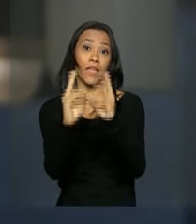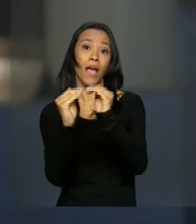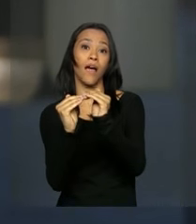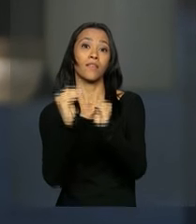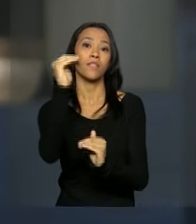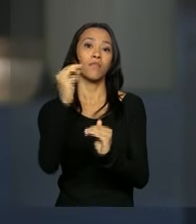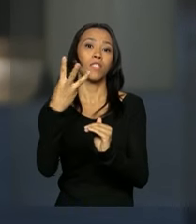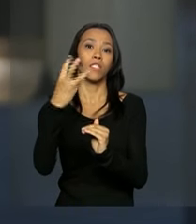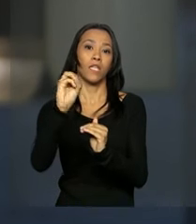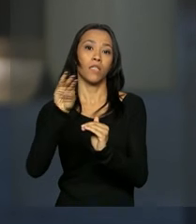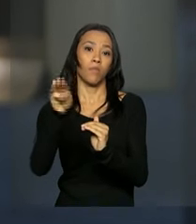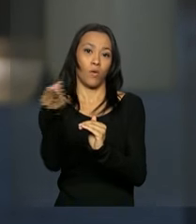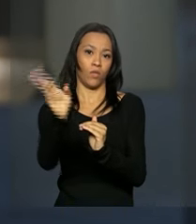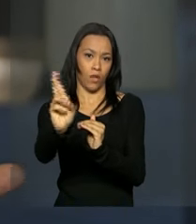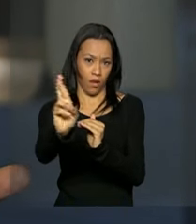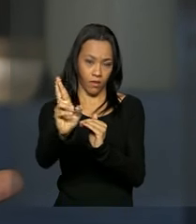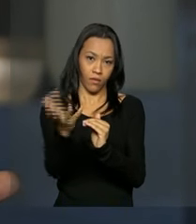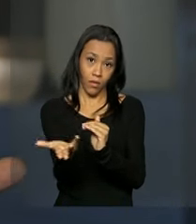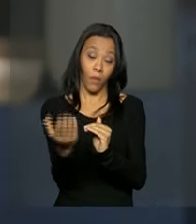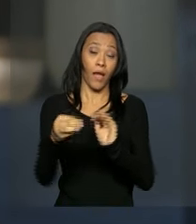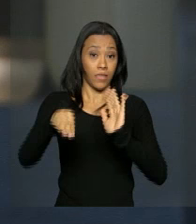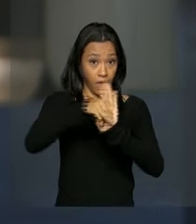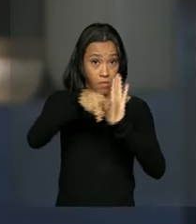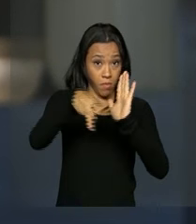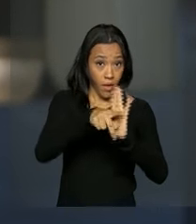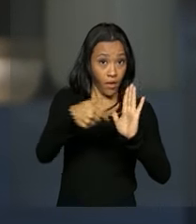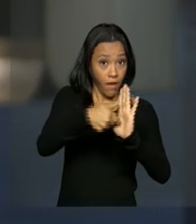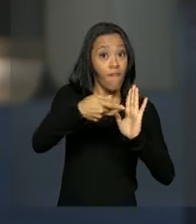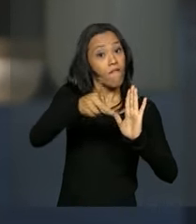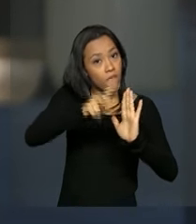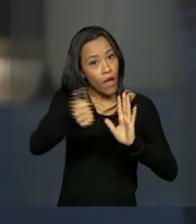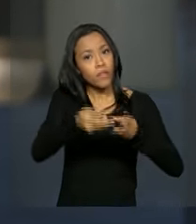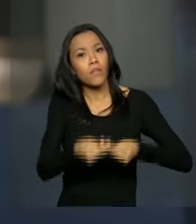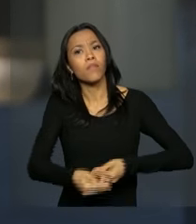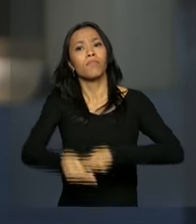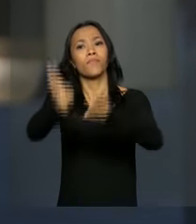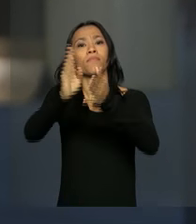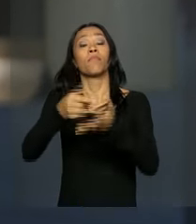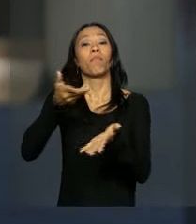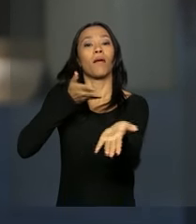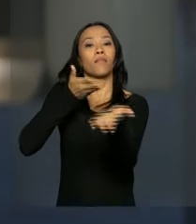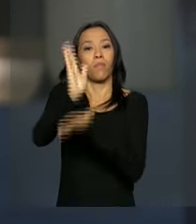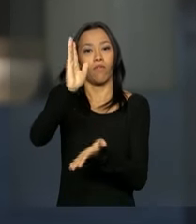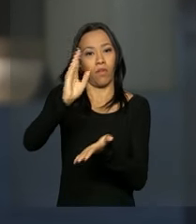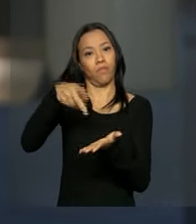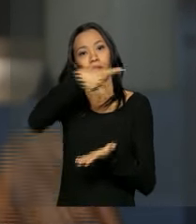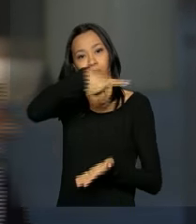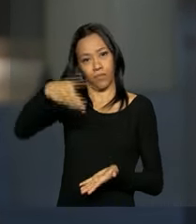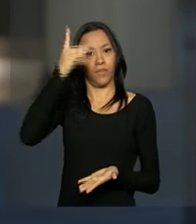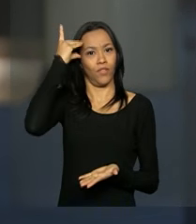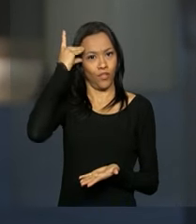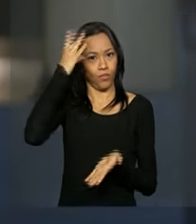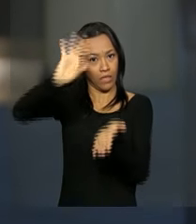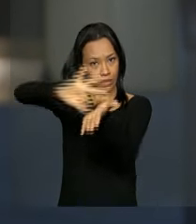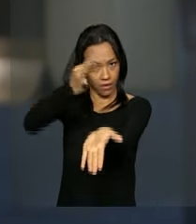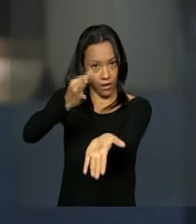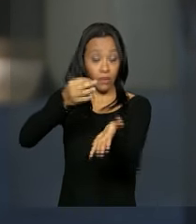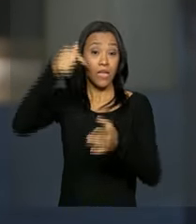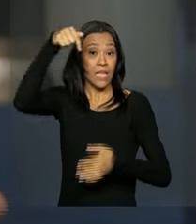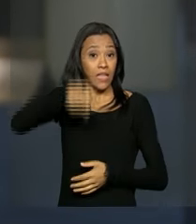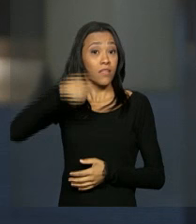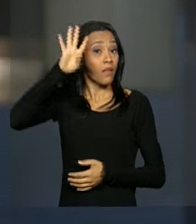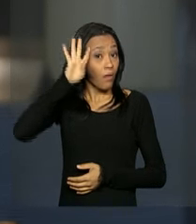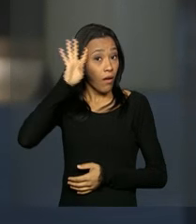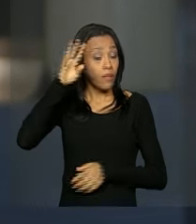R 30 milhões deais a medida provisória segue agora para sanção da presidenta Dilma Rousseff e nessa quarta-feira na